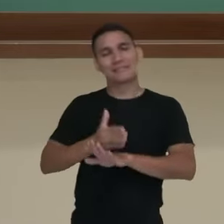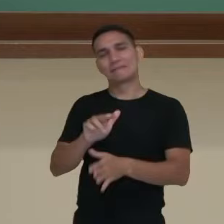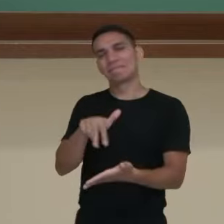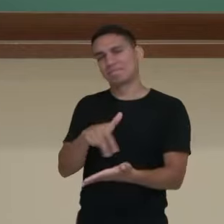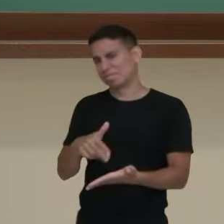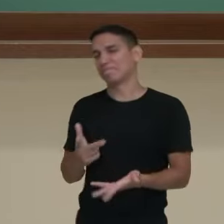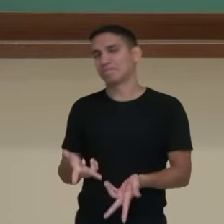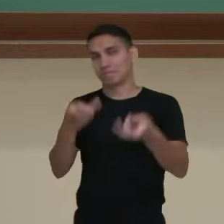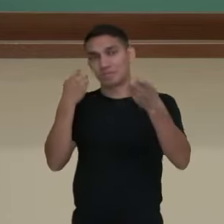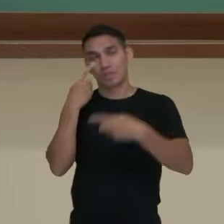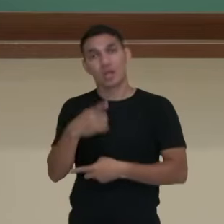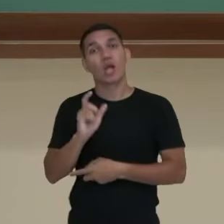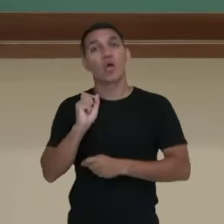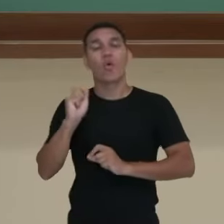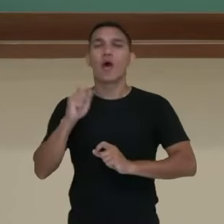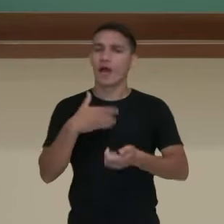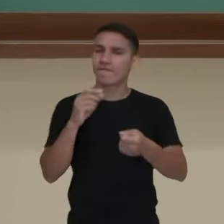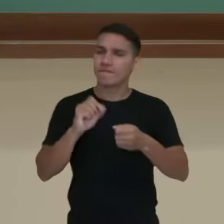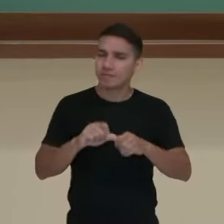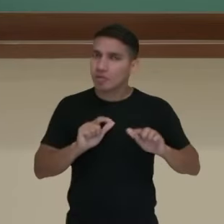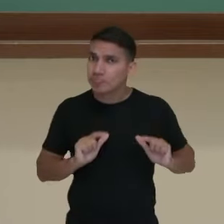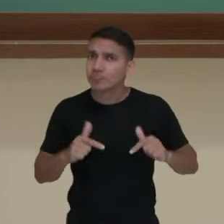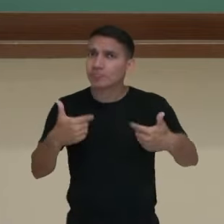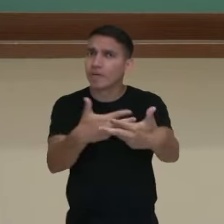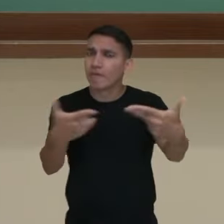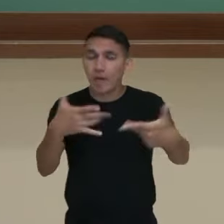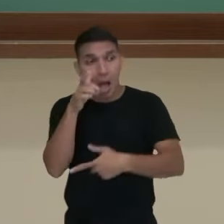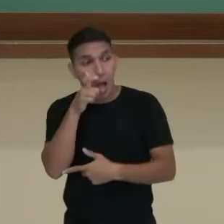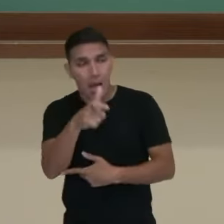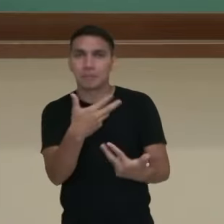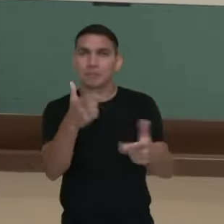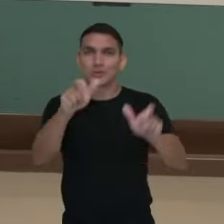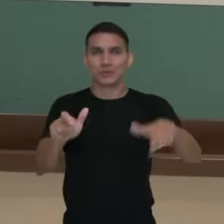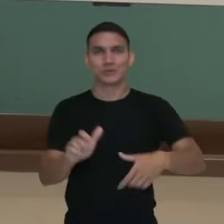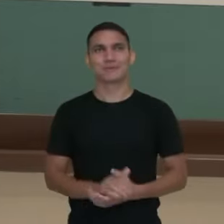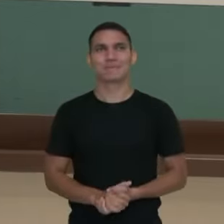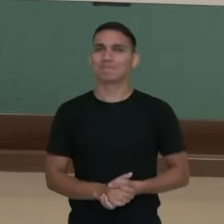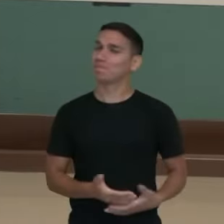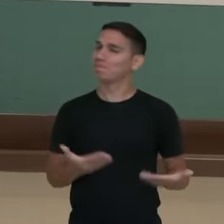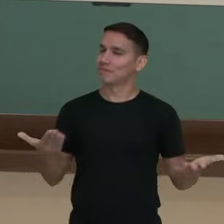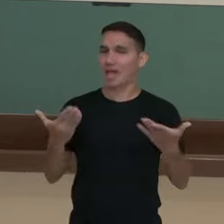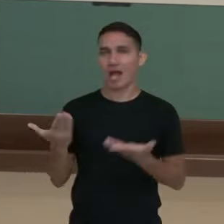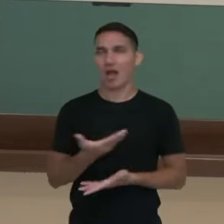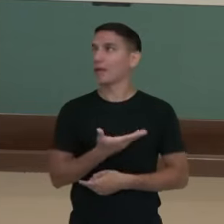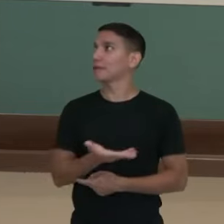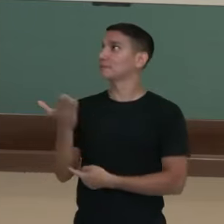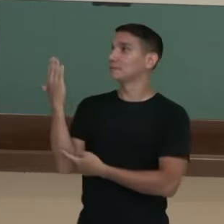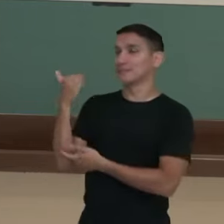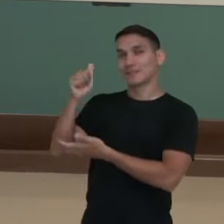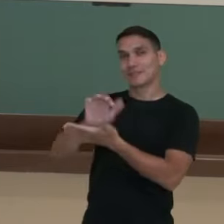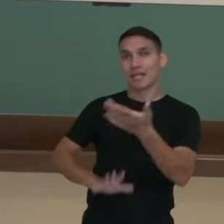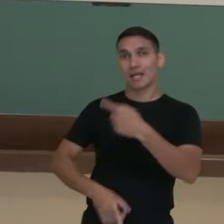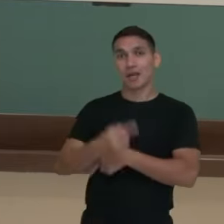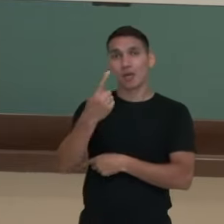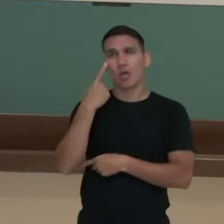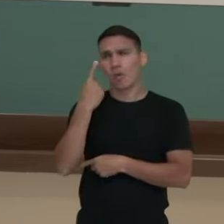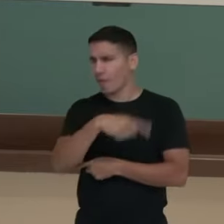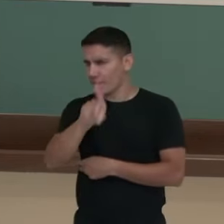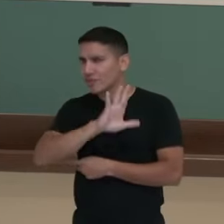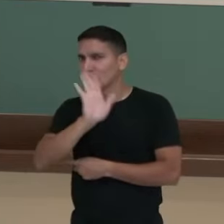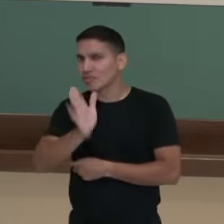né? Um exercício que chama a atenção de muita gente. Vamos então para a nossa primeira atividade? Vamos ver se